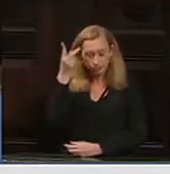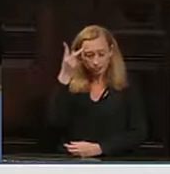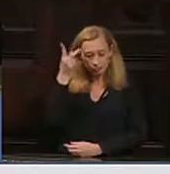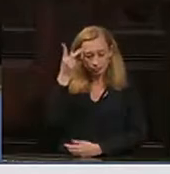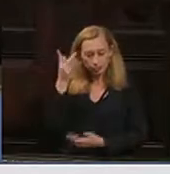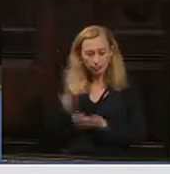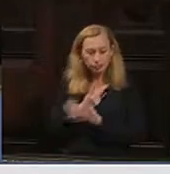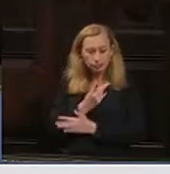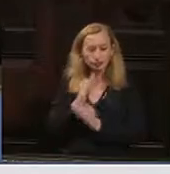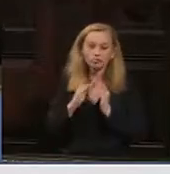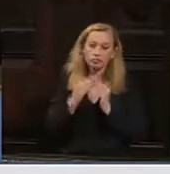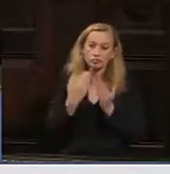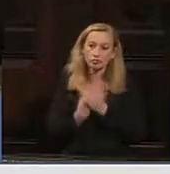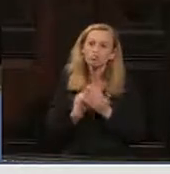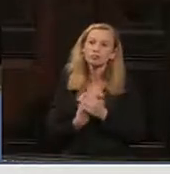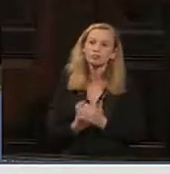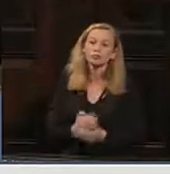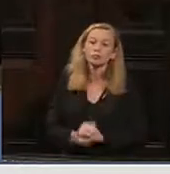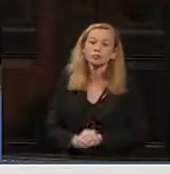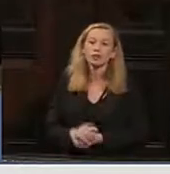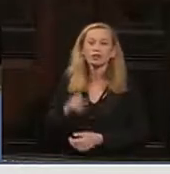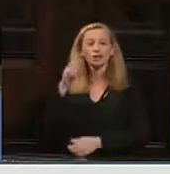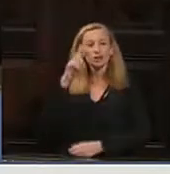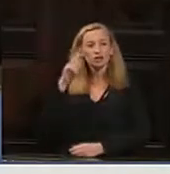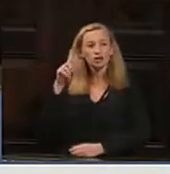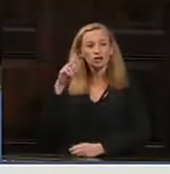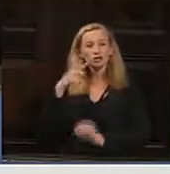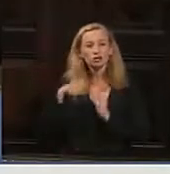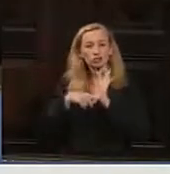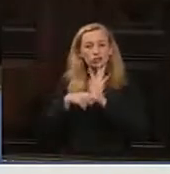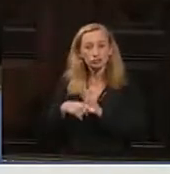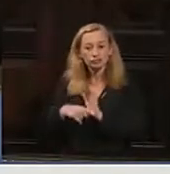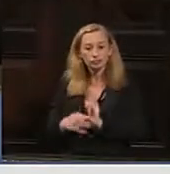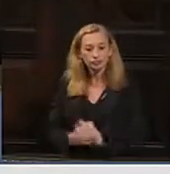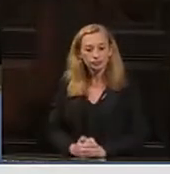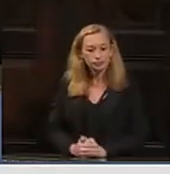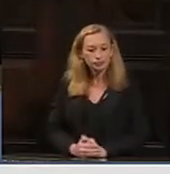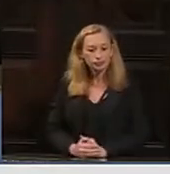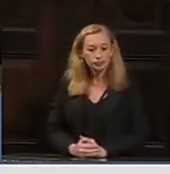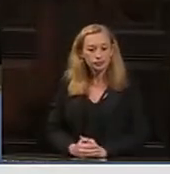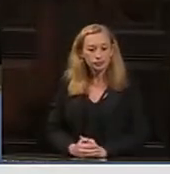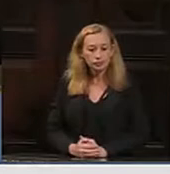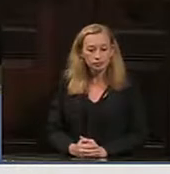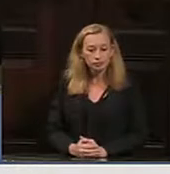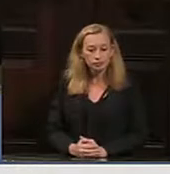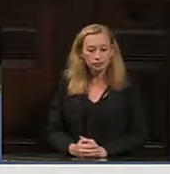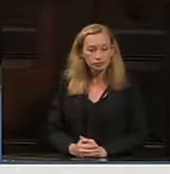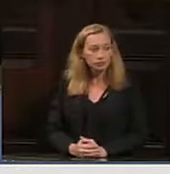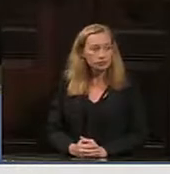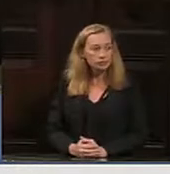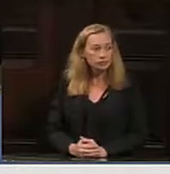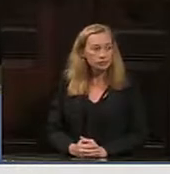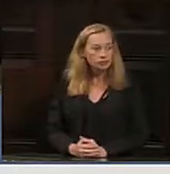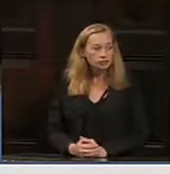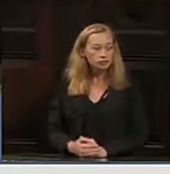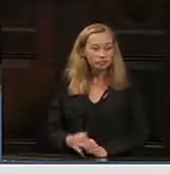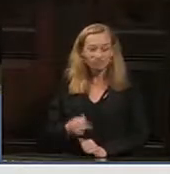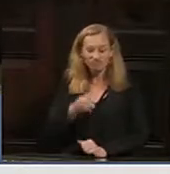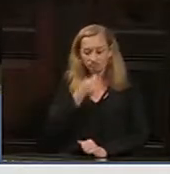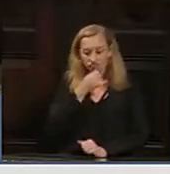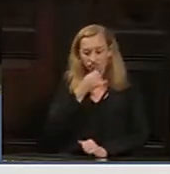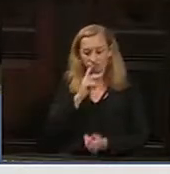no colégio em Suzano, que Deus o tenha, e fica aqui meu repúdio ao que